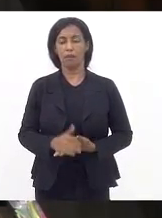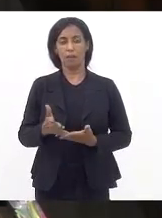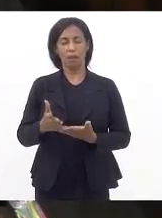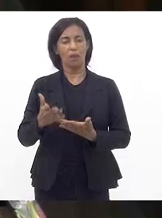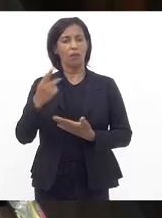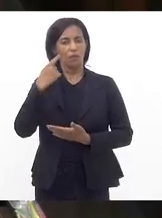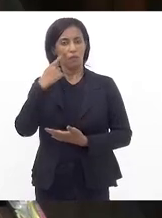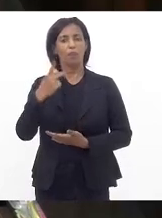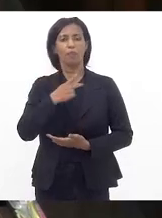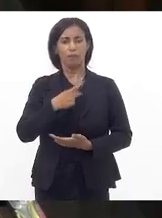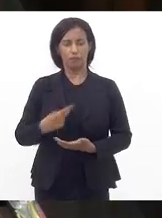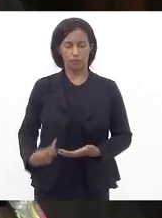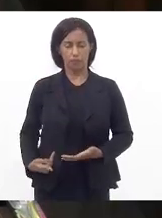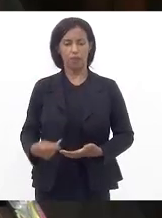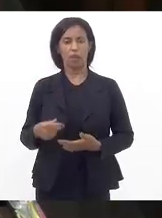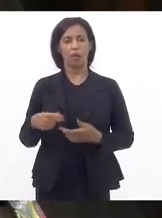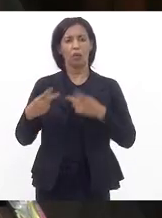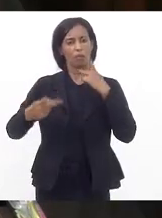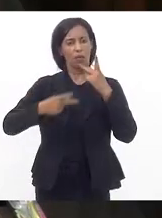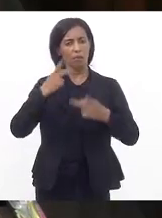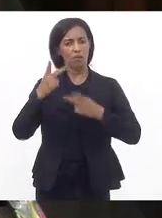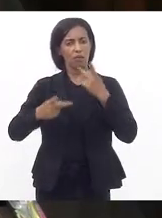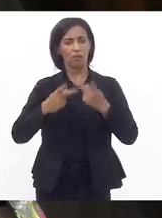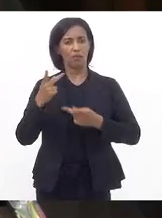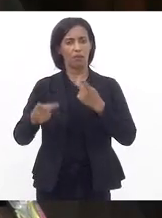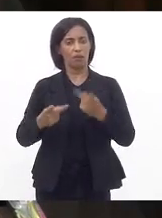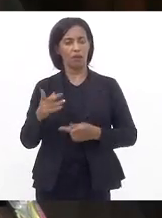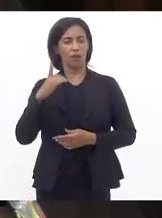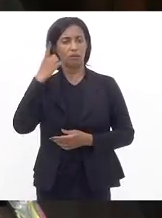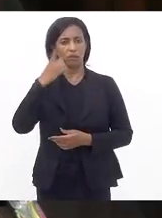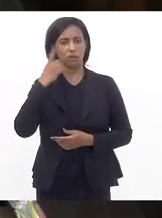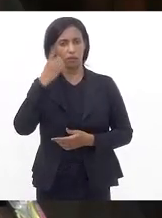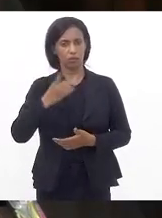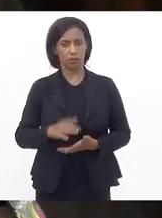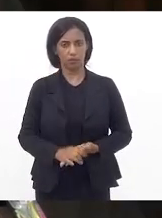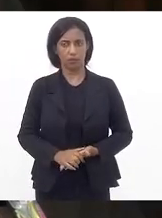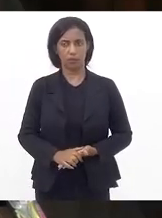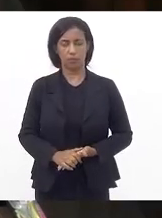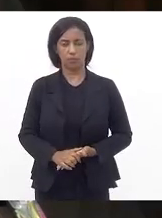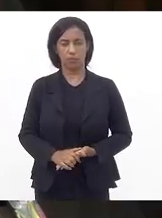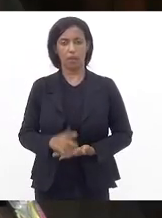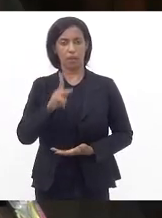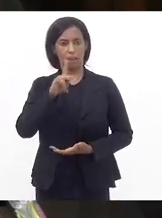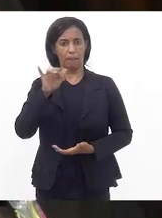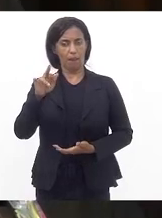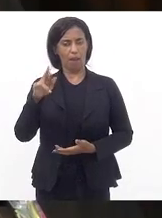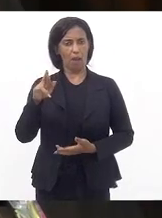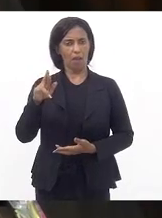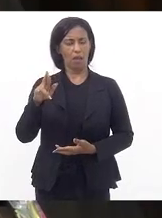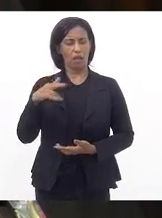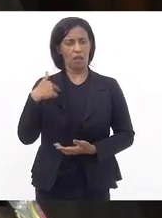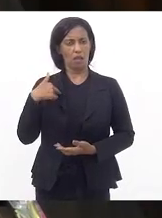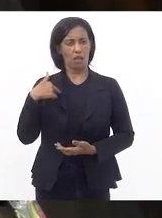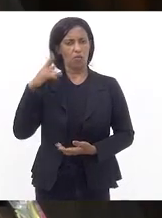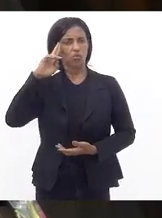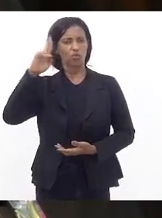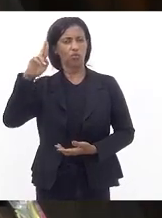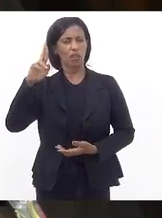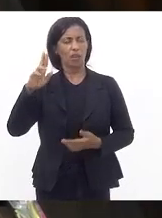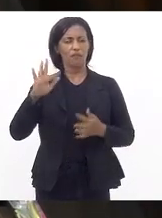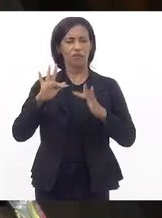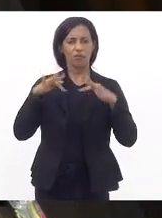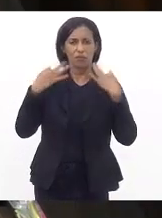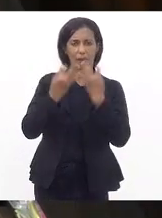Presidente um desabafo não tem Deputado bate o chefe de família de um pai